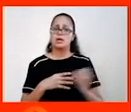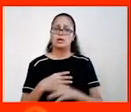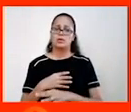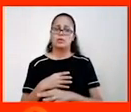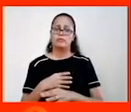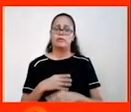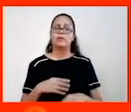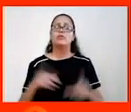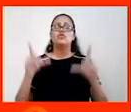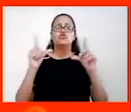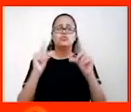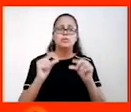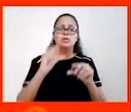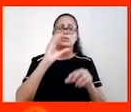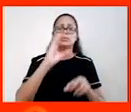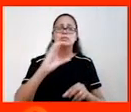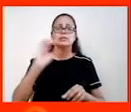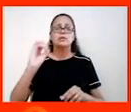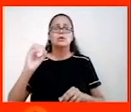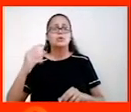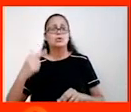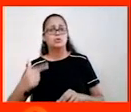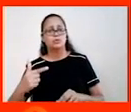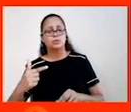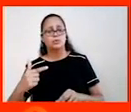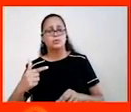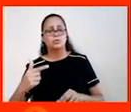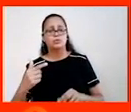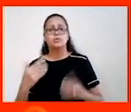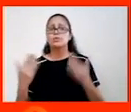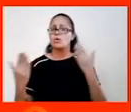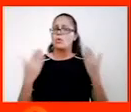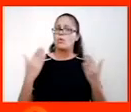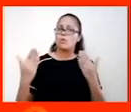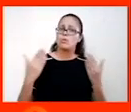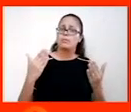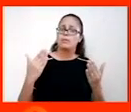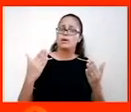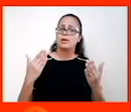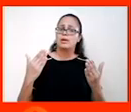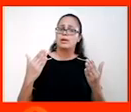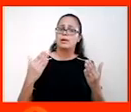emissões de CO2 em até 90% quando comparado à gasolina.